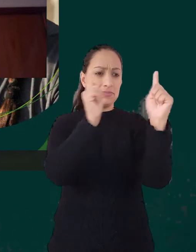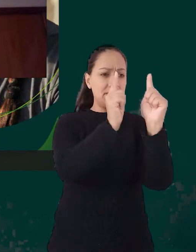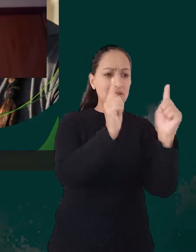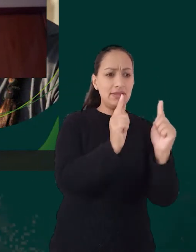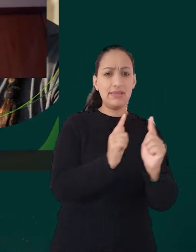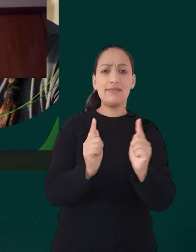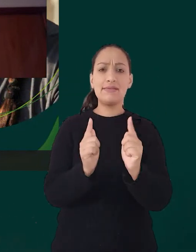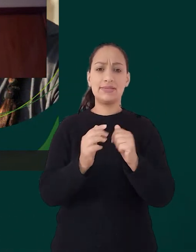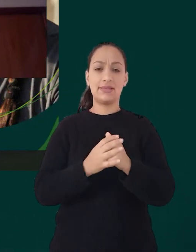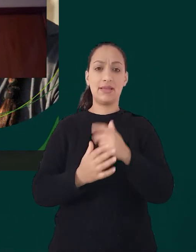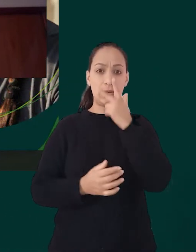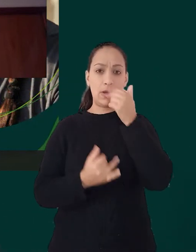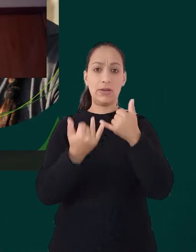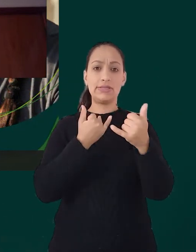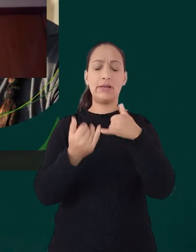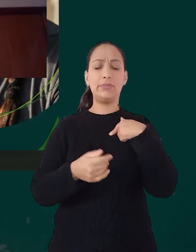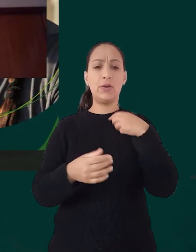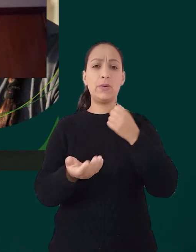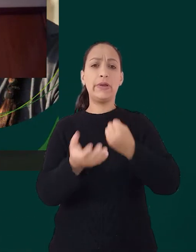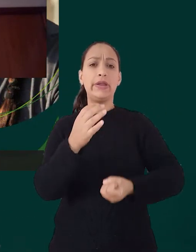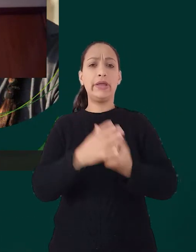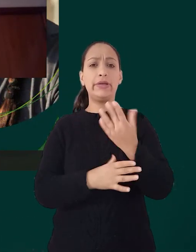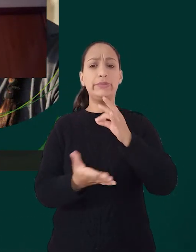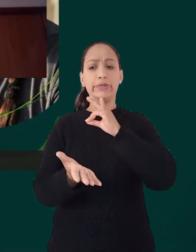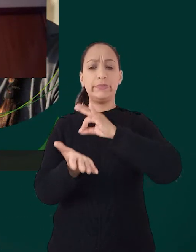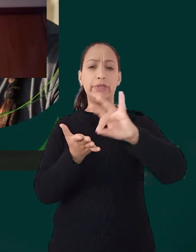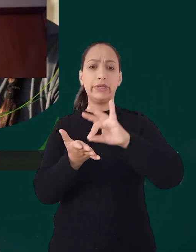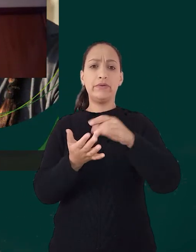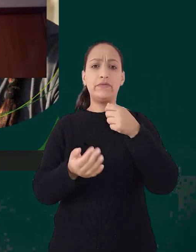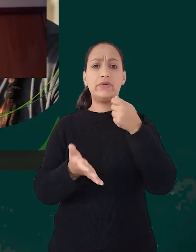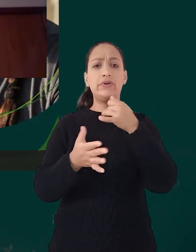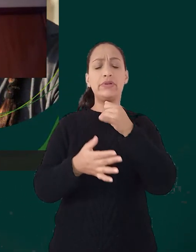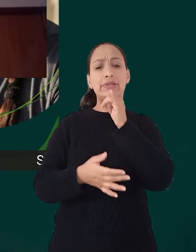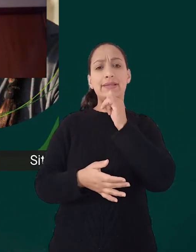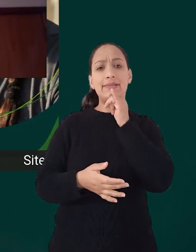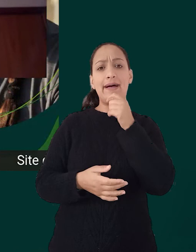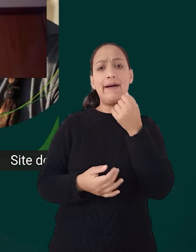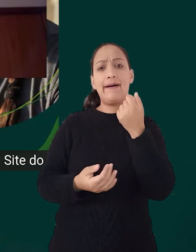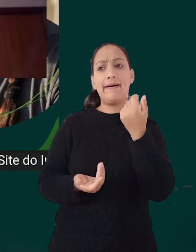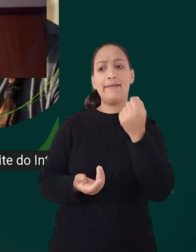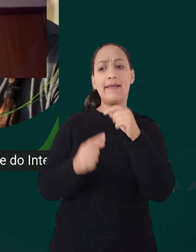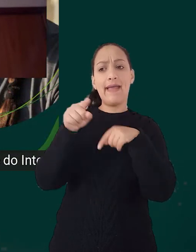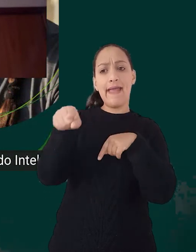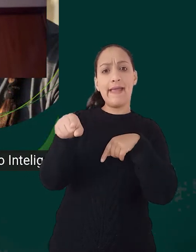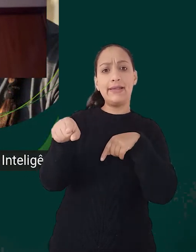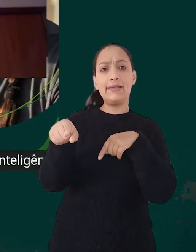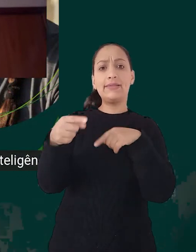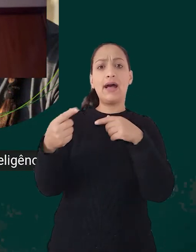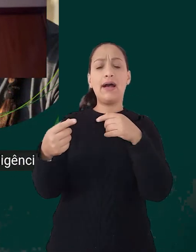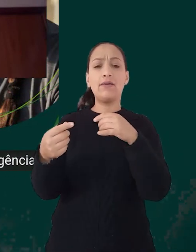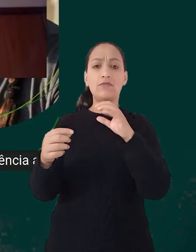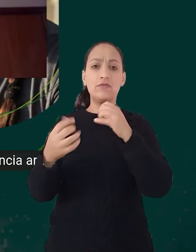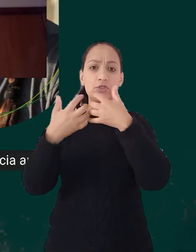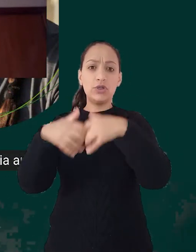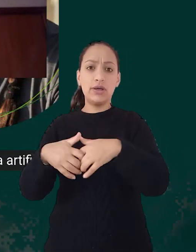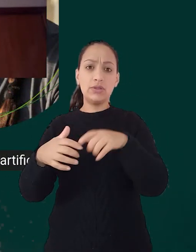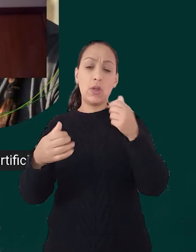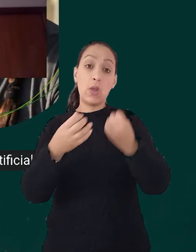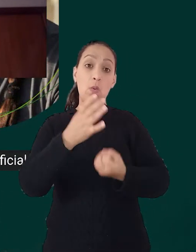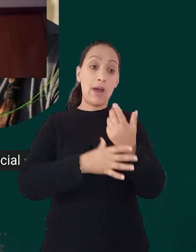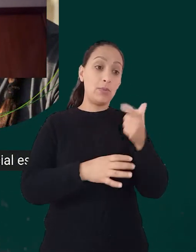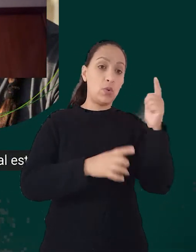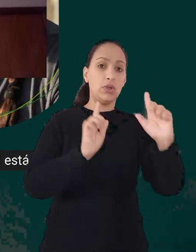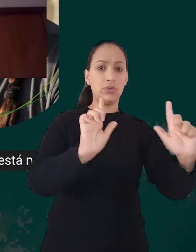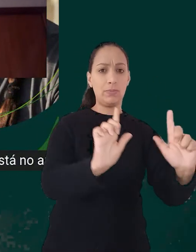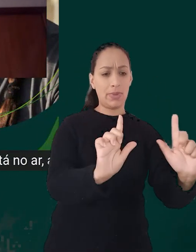eu estou fazendo um inimigo, eu quero testar se o golpe dele está funcionando. Eu abro um outro oponente, eu sou os dois. Daí